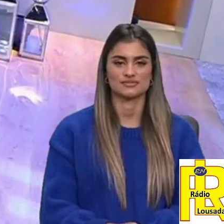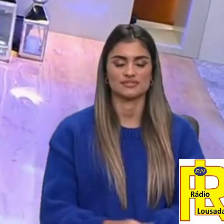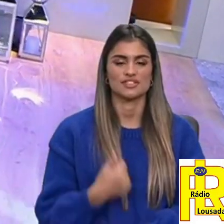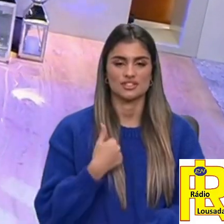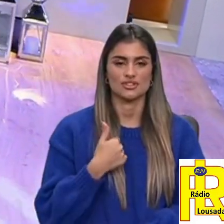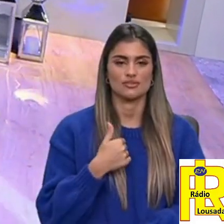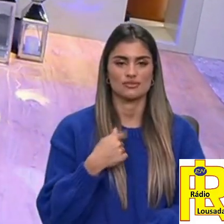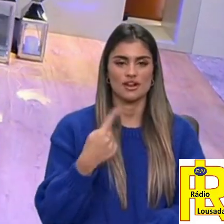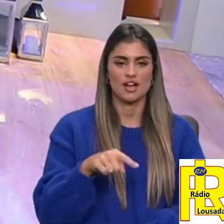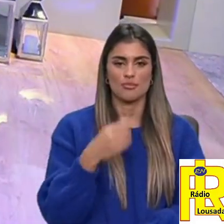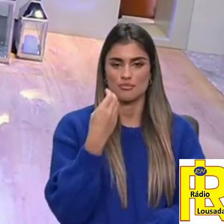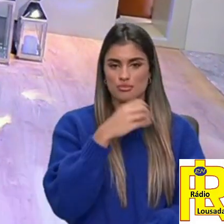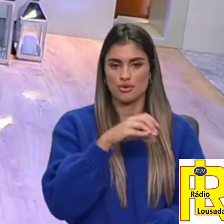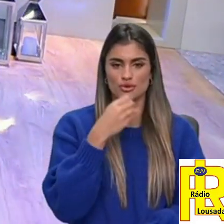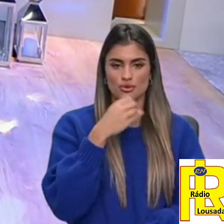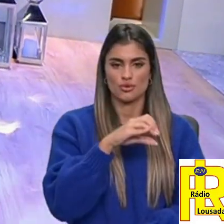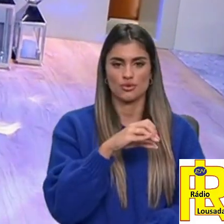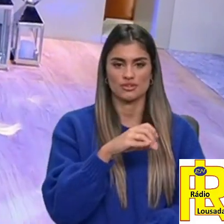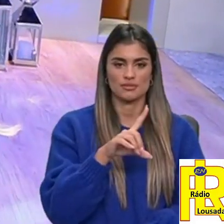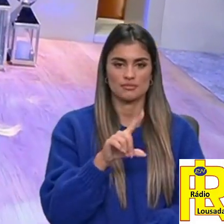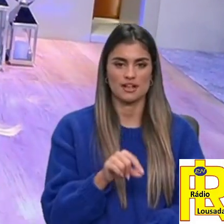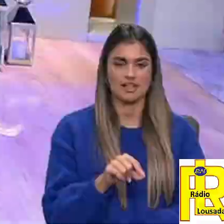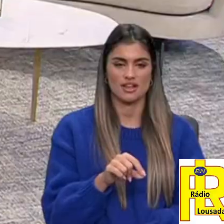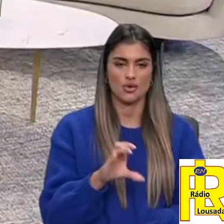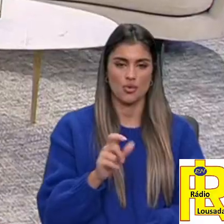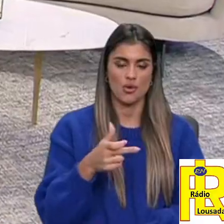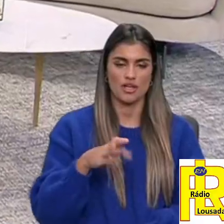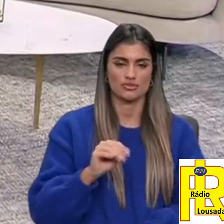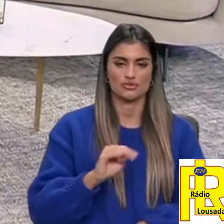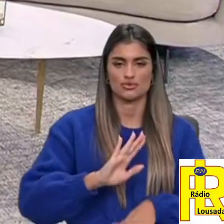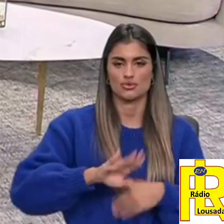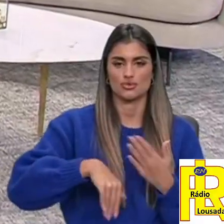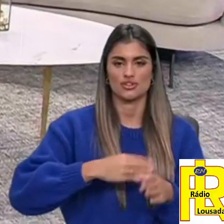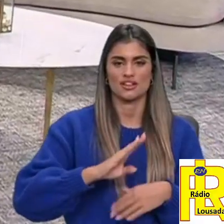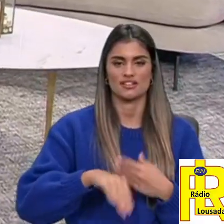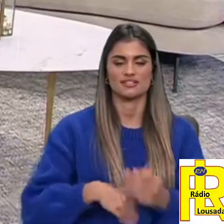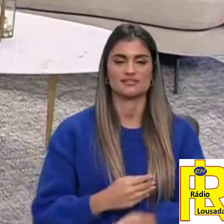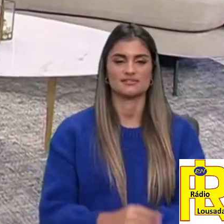Segurelha do porco na orelha da amiga à tua entrada.